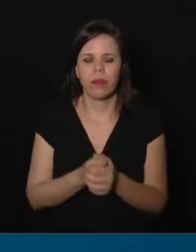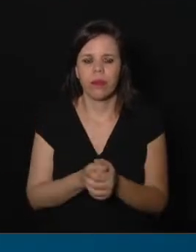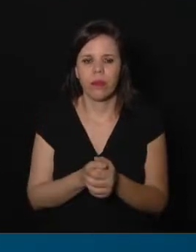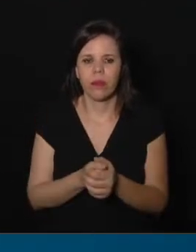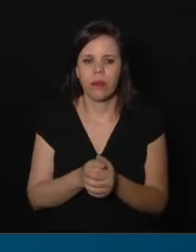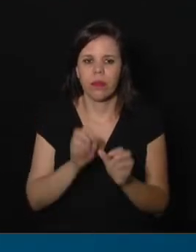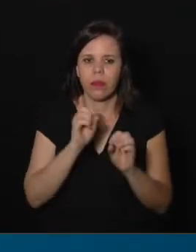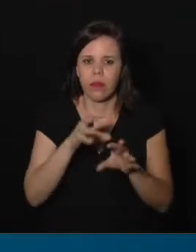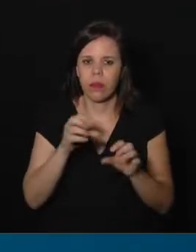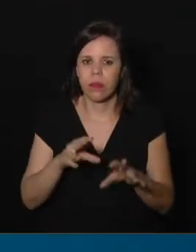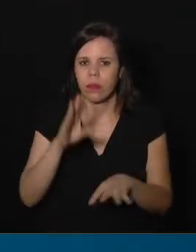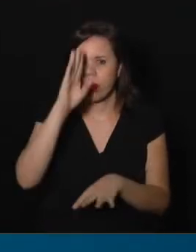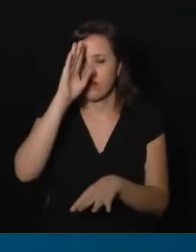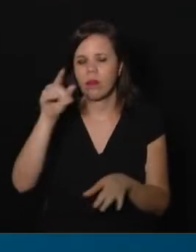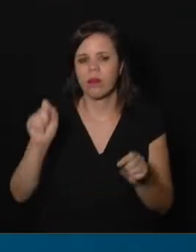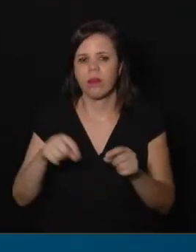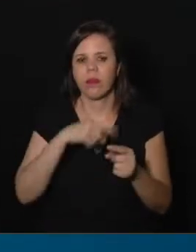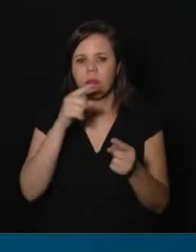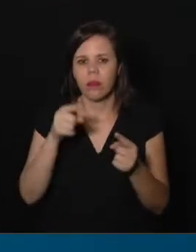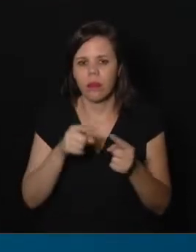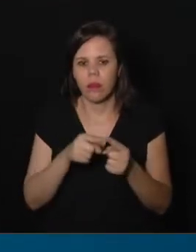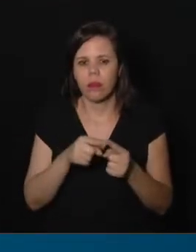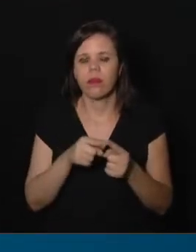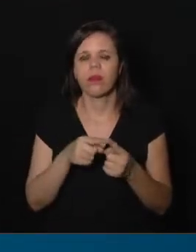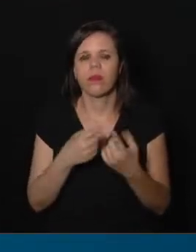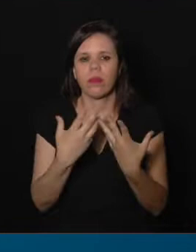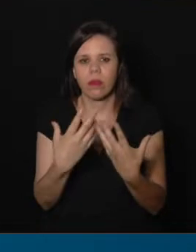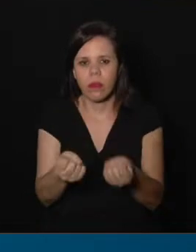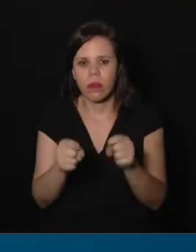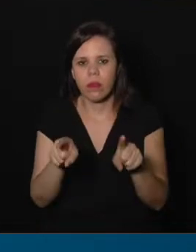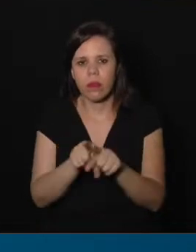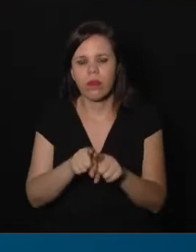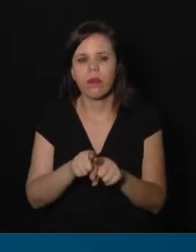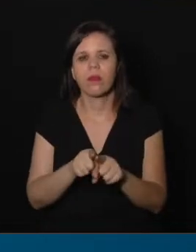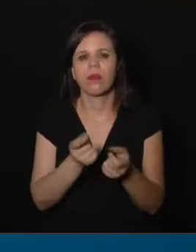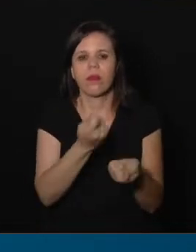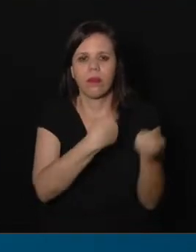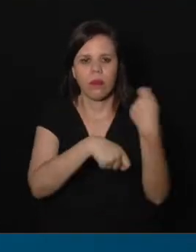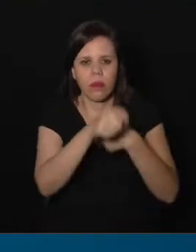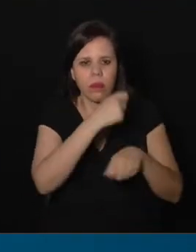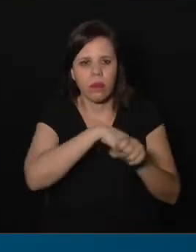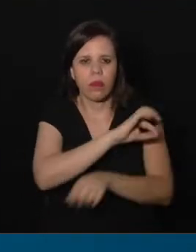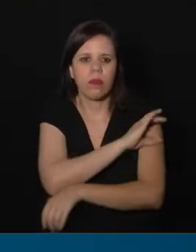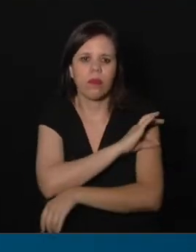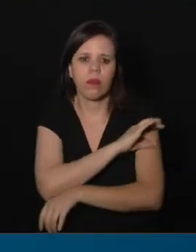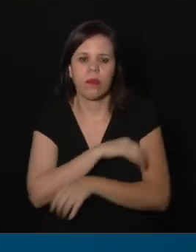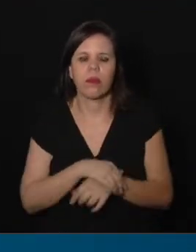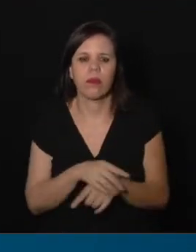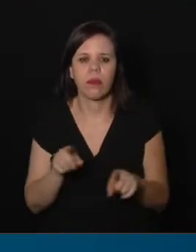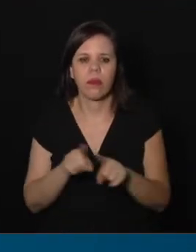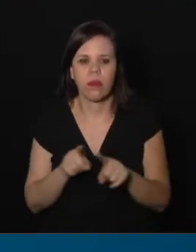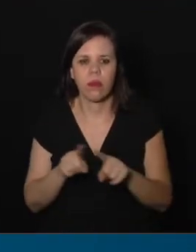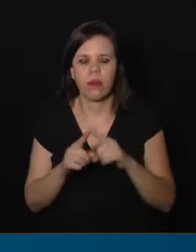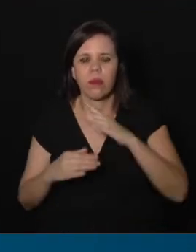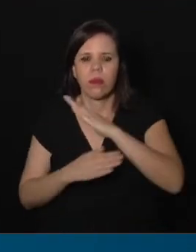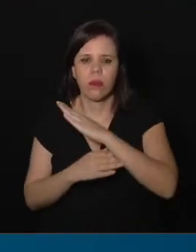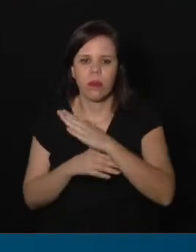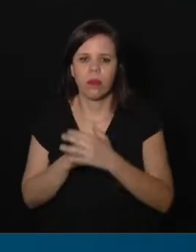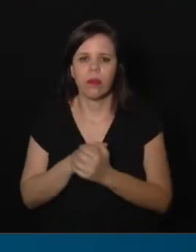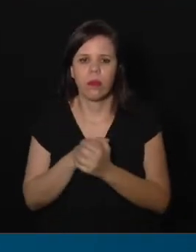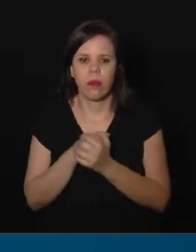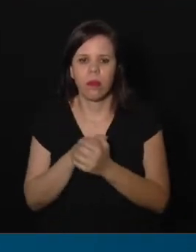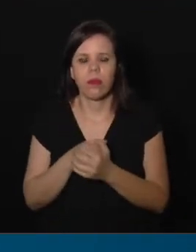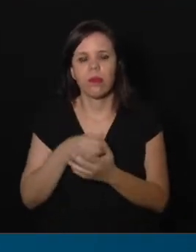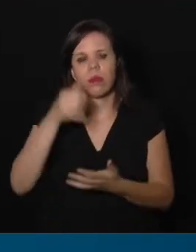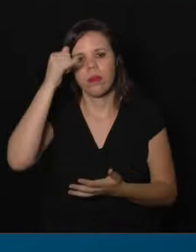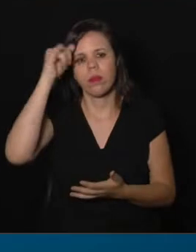princípios, diretrizes e objetivos a serem adotados pela administração pública e pelo Poder Legislativo para